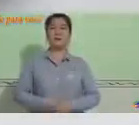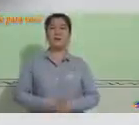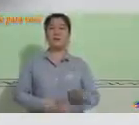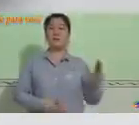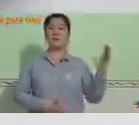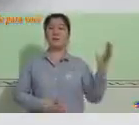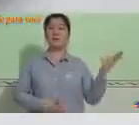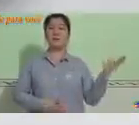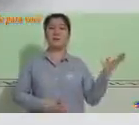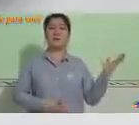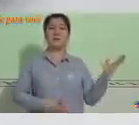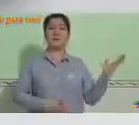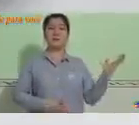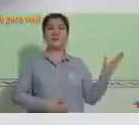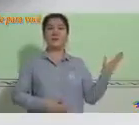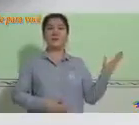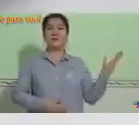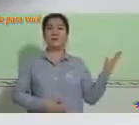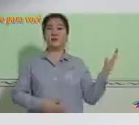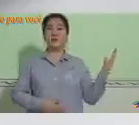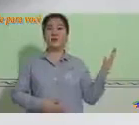É acento agudo